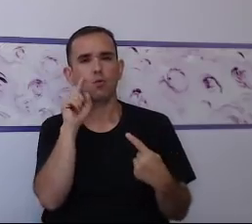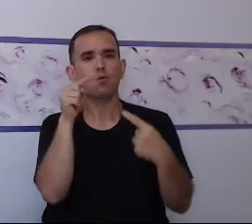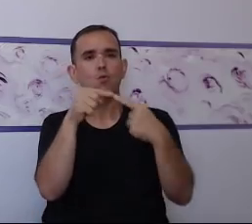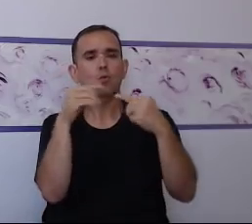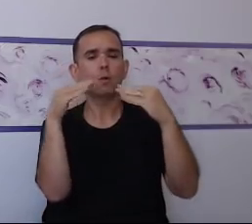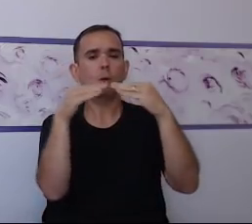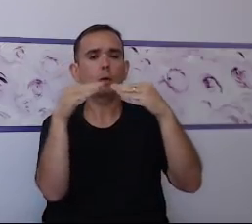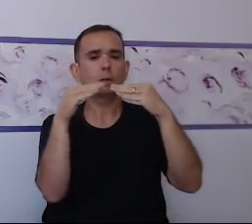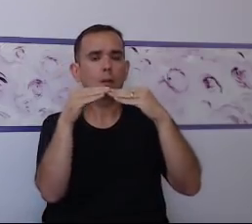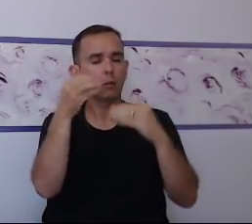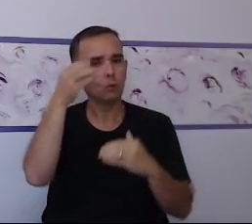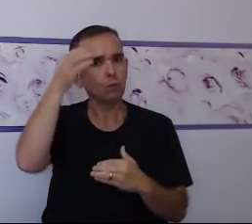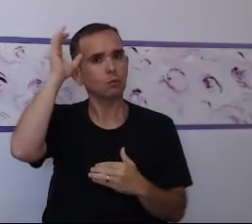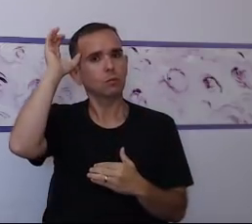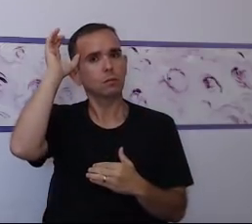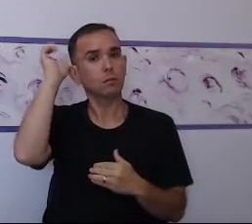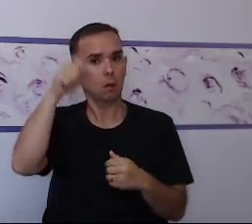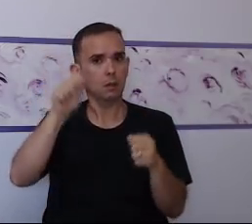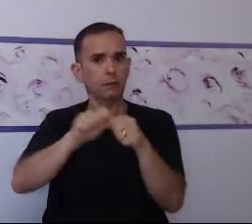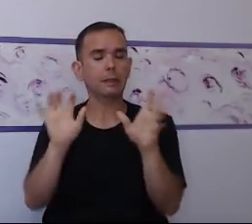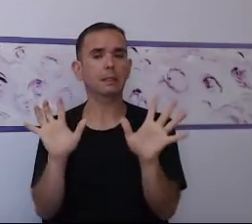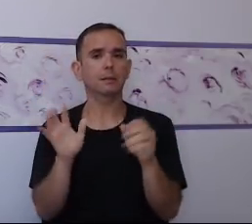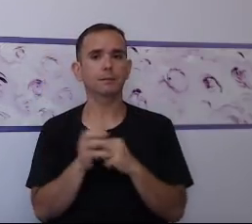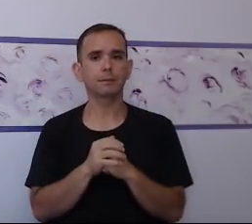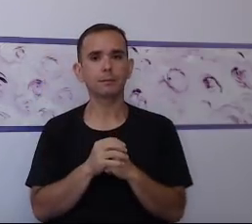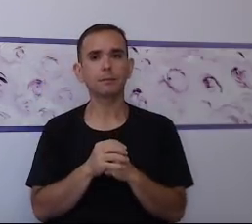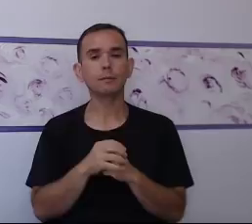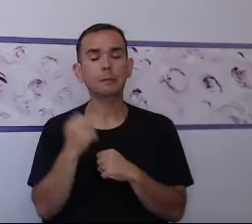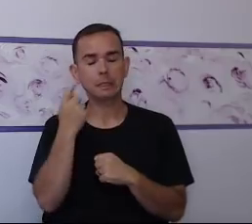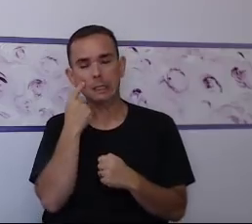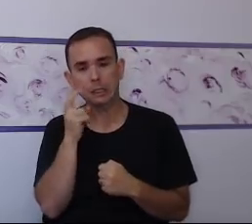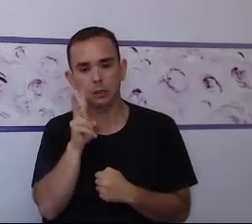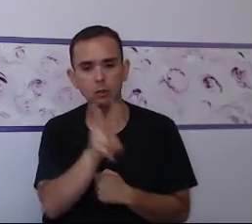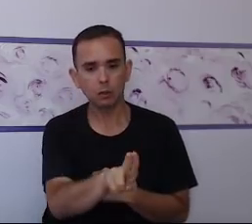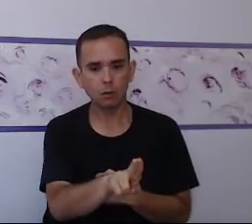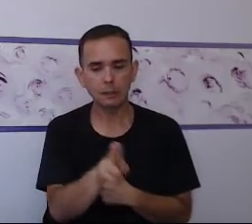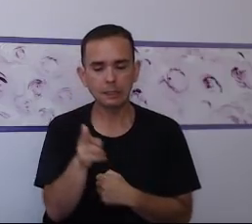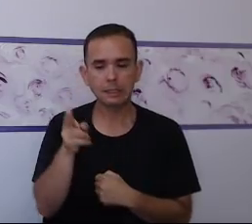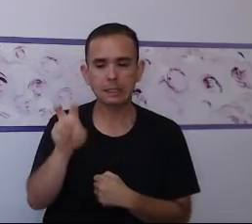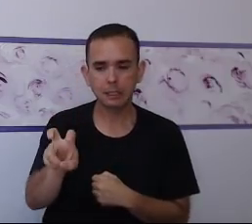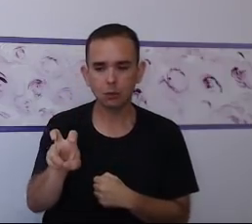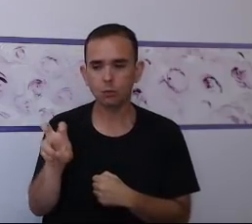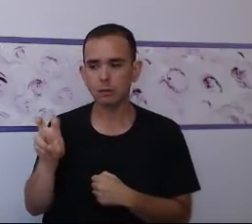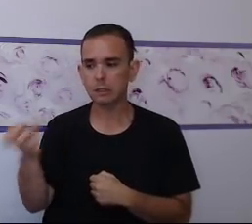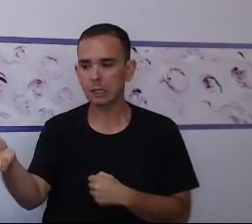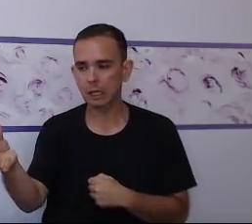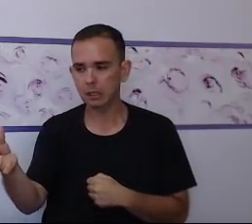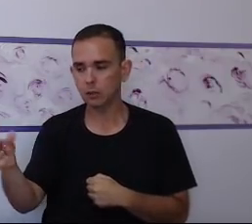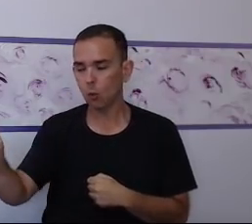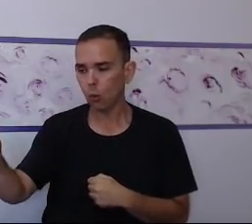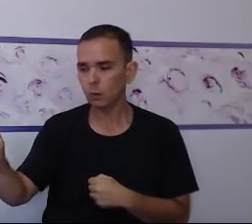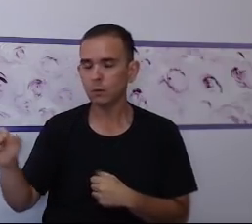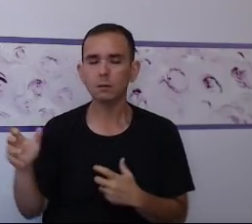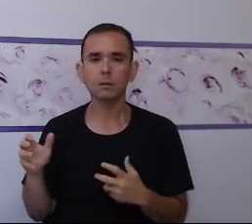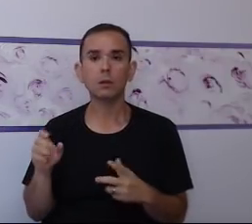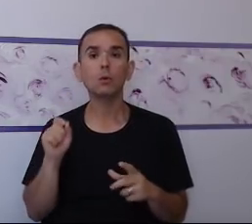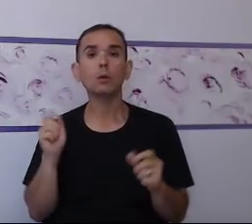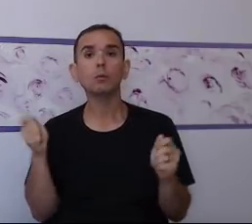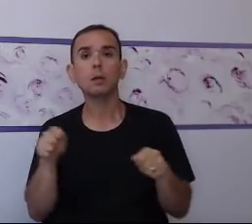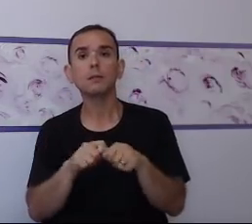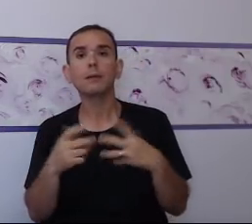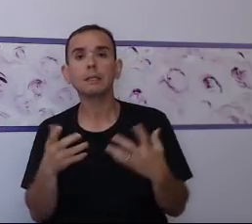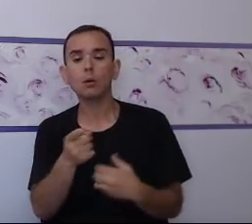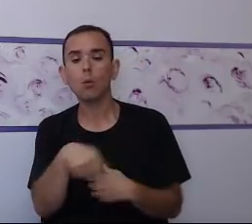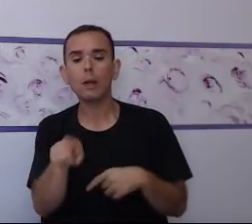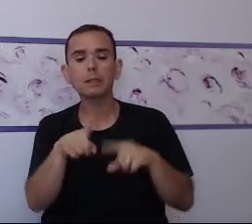nível cognitivo para que ele possa realizar. Então, ele tem que trazer 2, 5, 6, 8. O que a gente pode fazer com